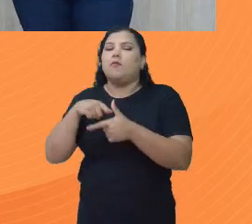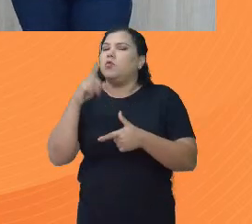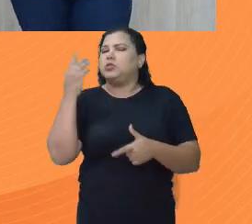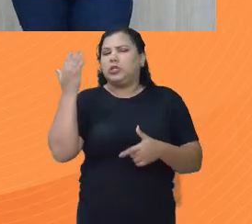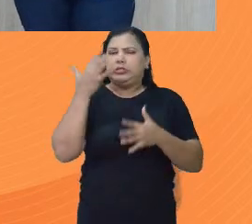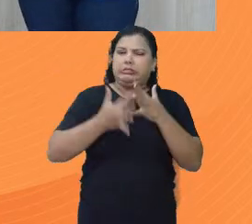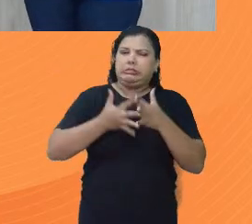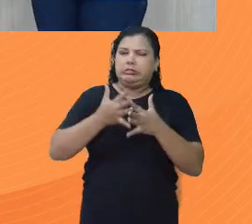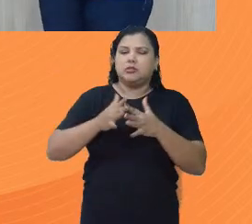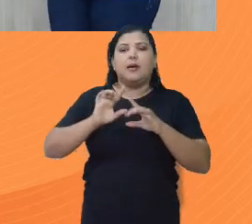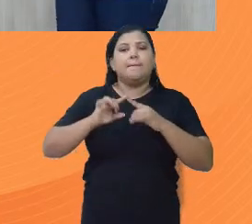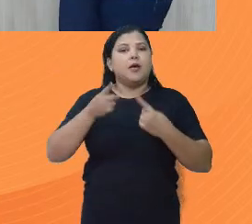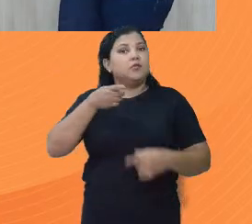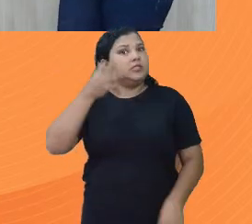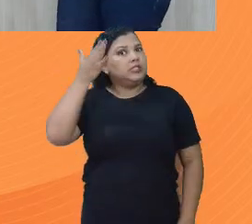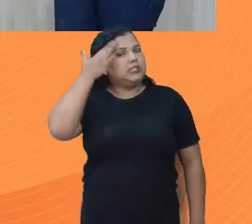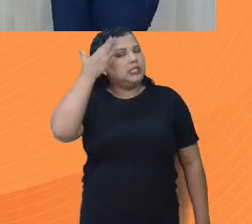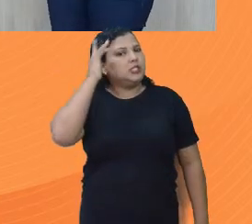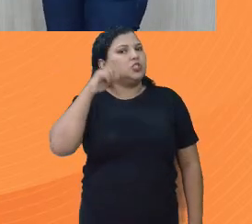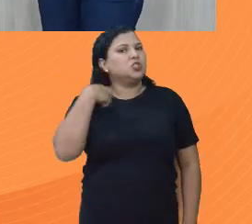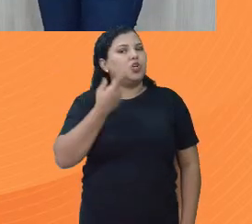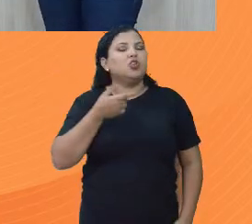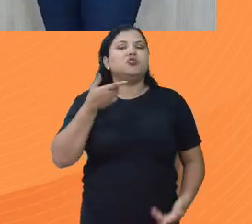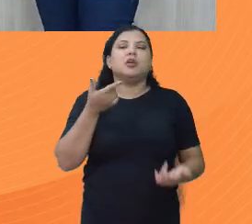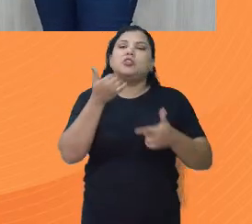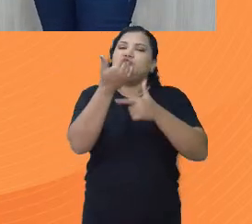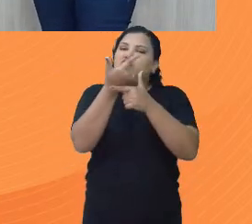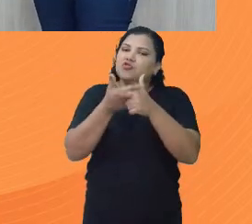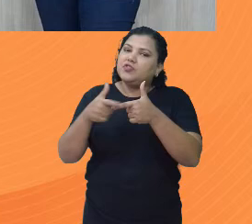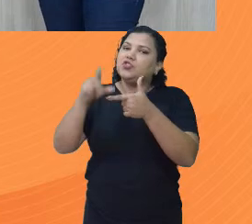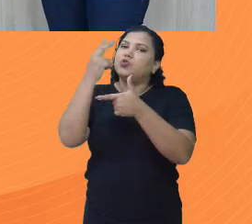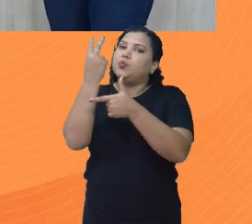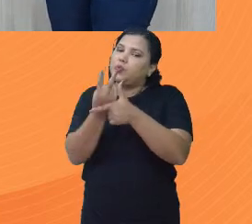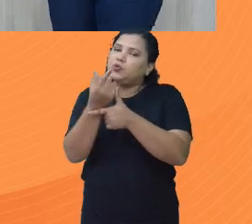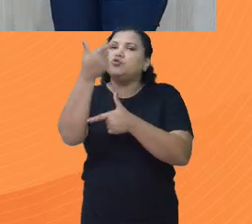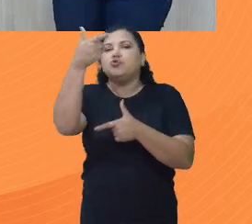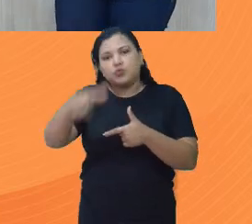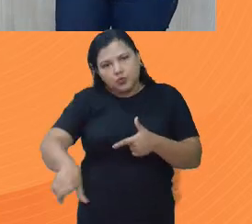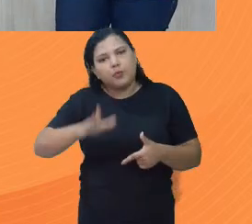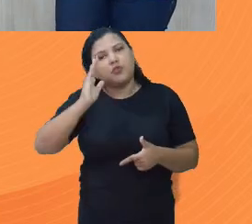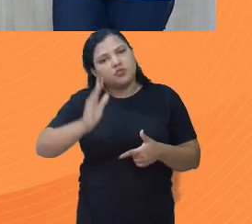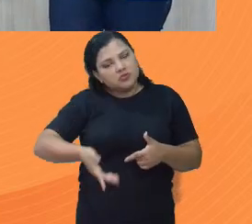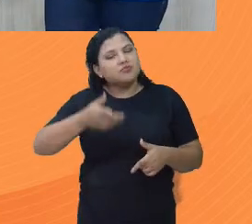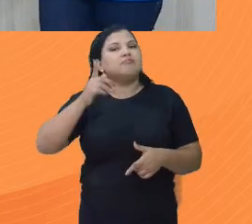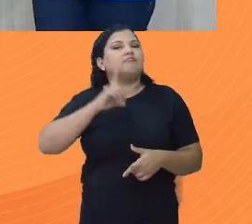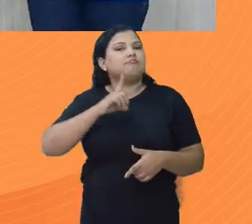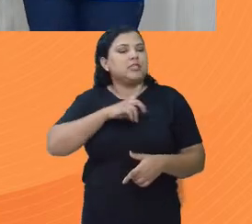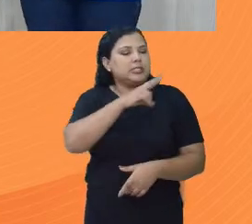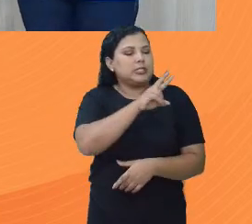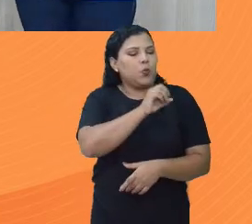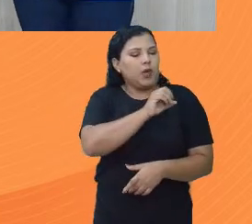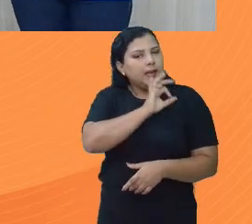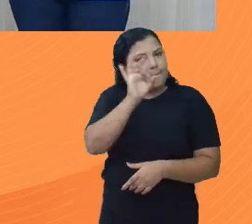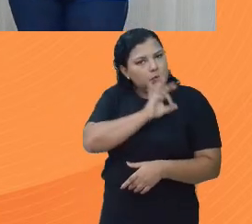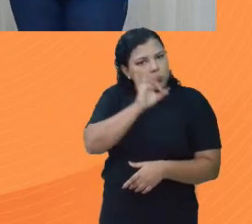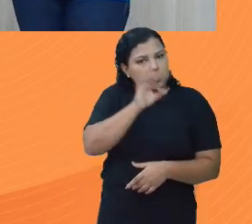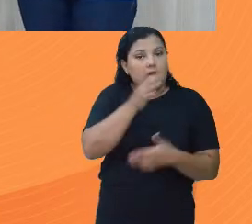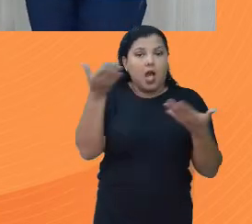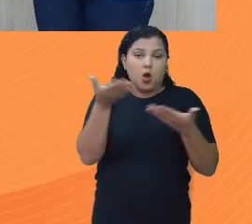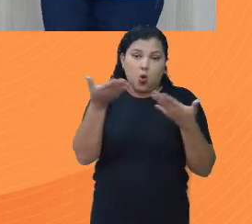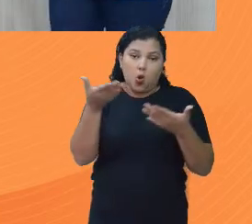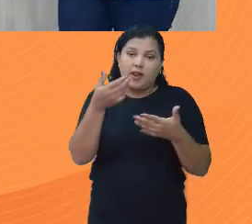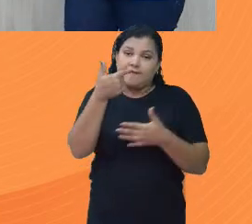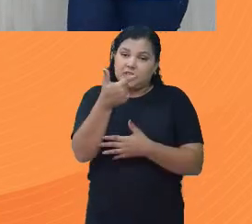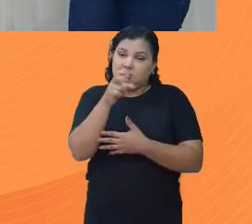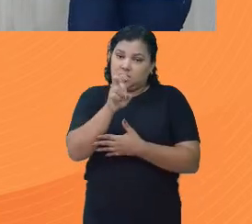confundir, mas entende que a gente está fazendo a outra divisão por 2 porque eu já tinha o valor de 50%, tá certo?